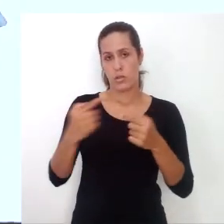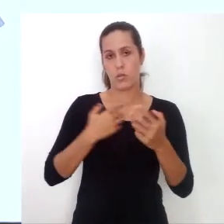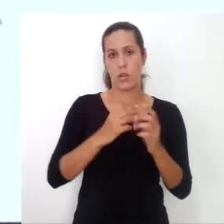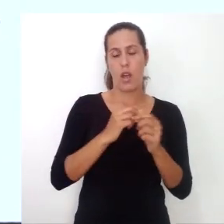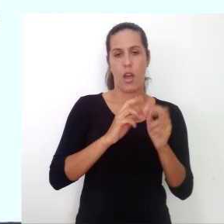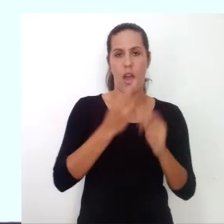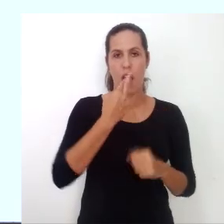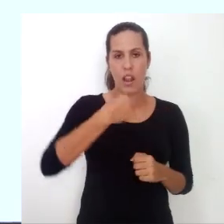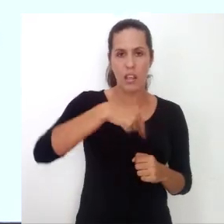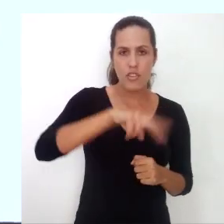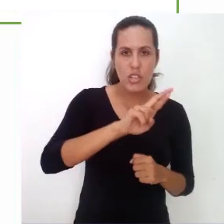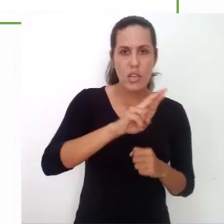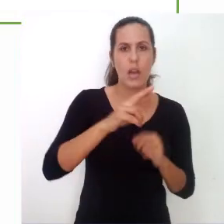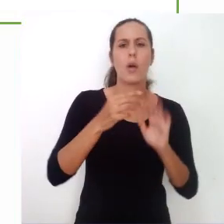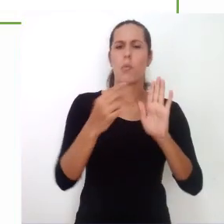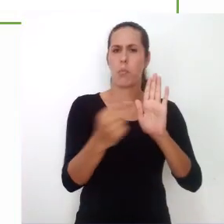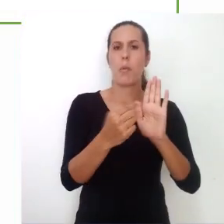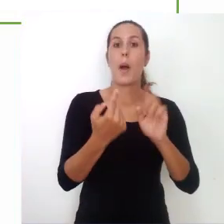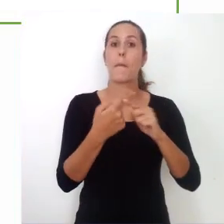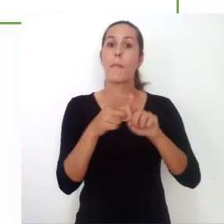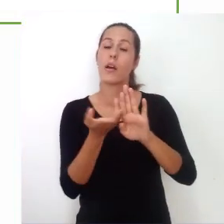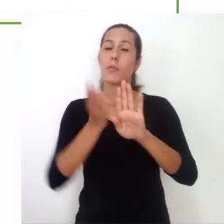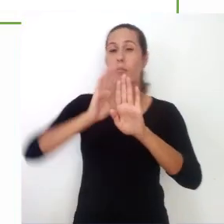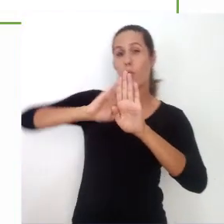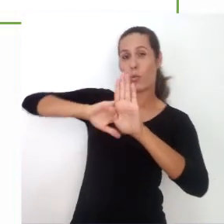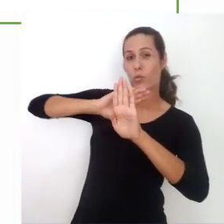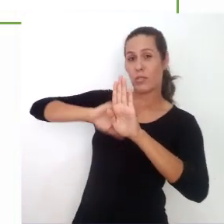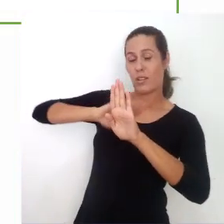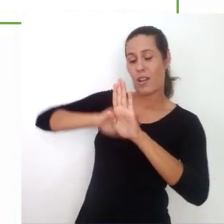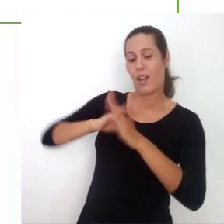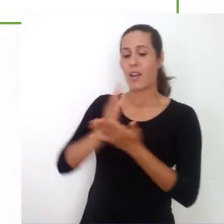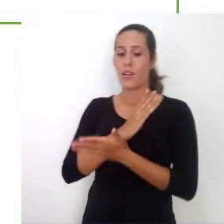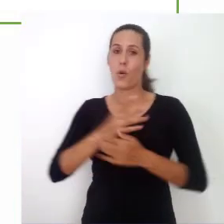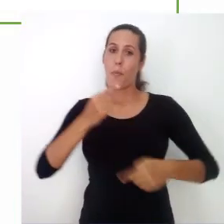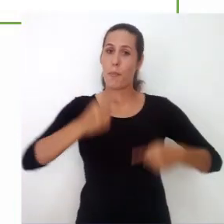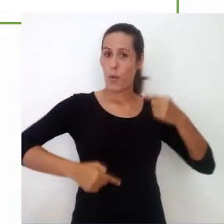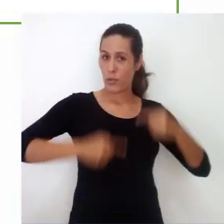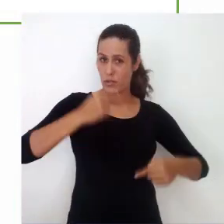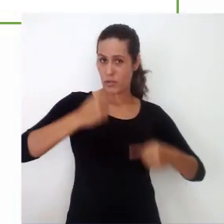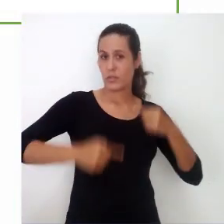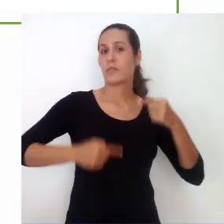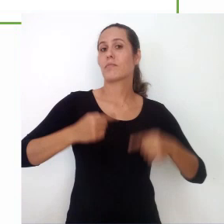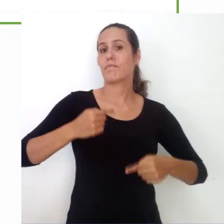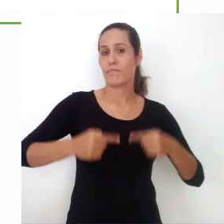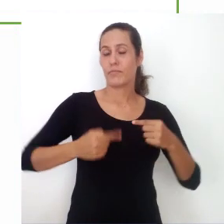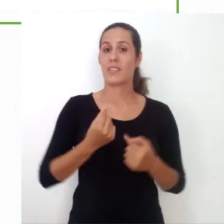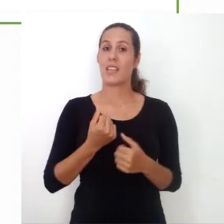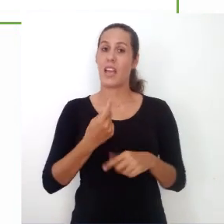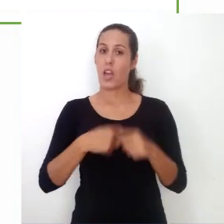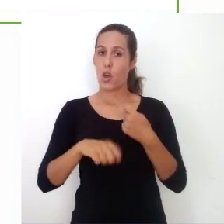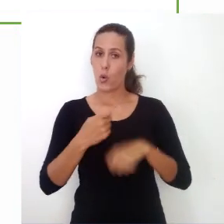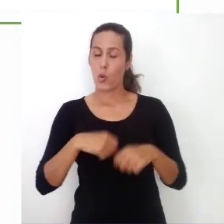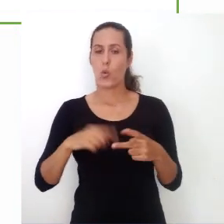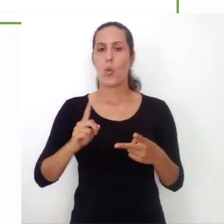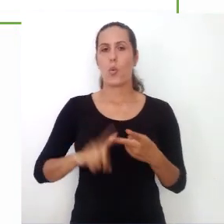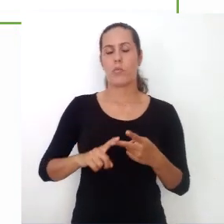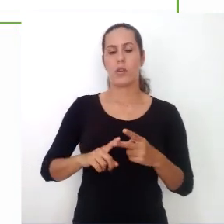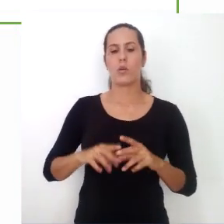dessa perseguição. Vejam só, é bom ressaltar que existem fatores de caráter político,